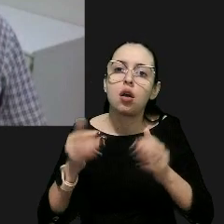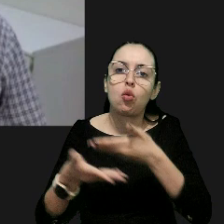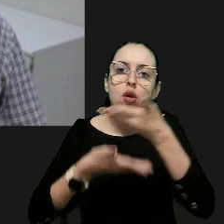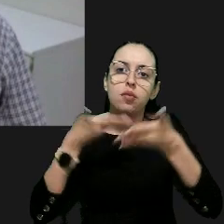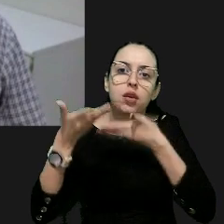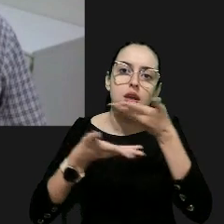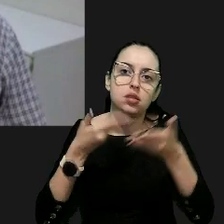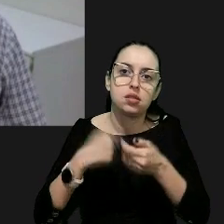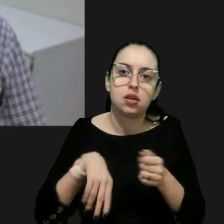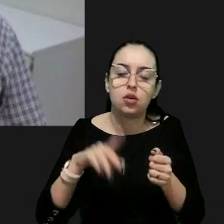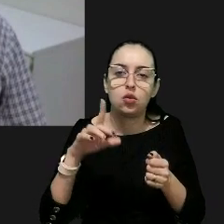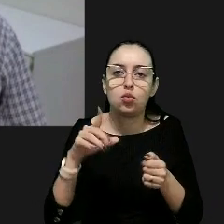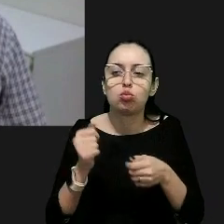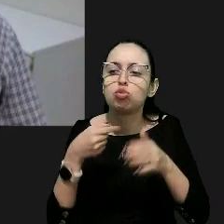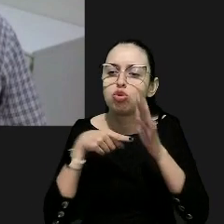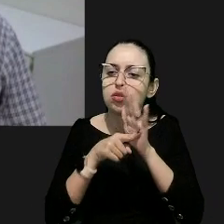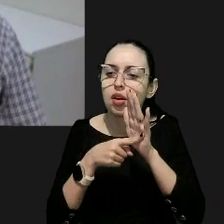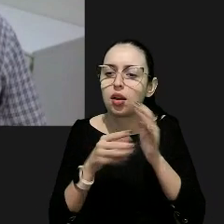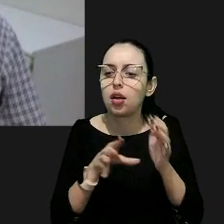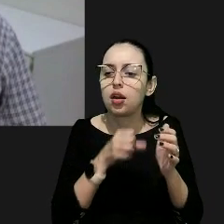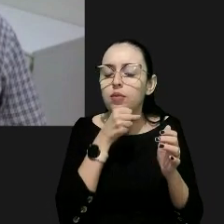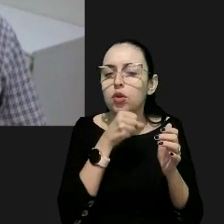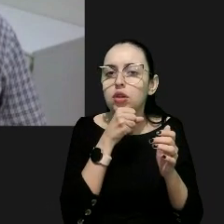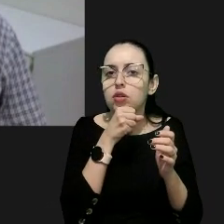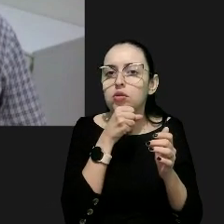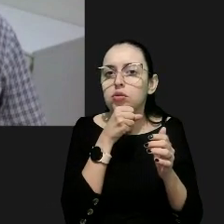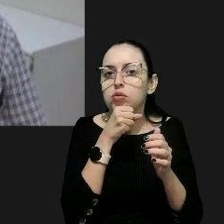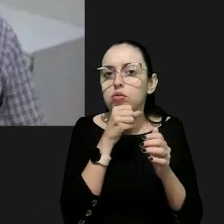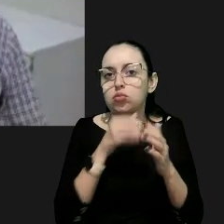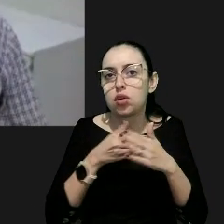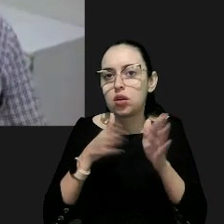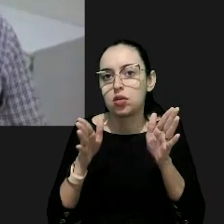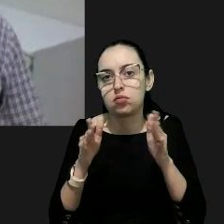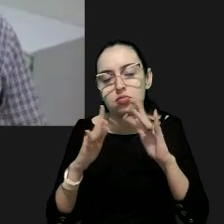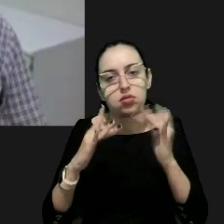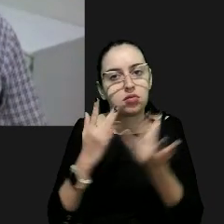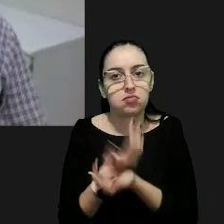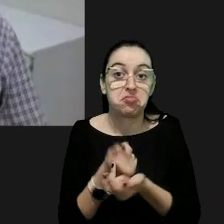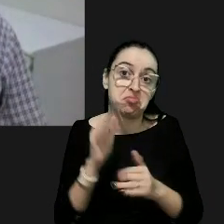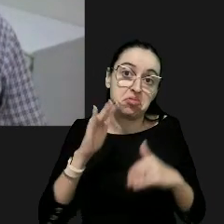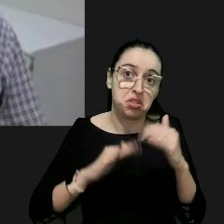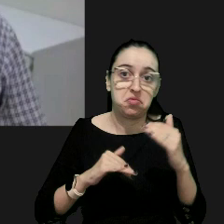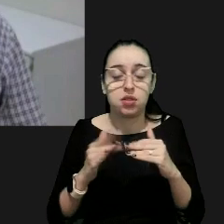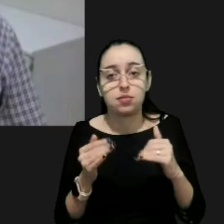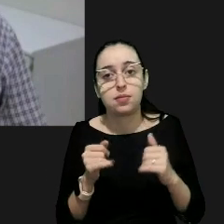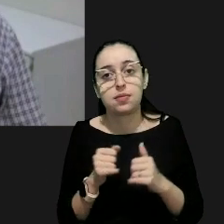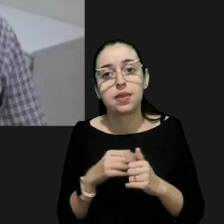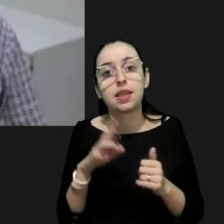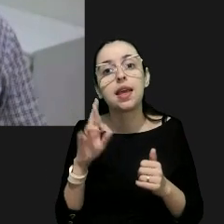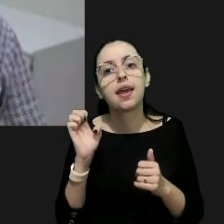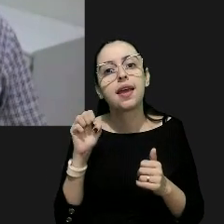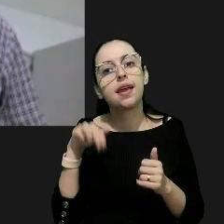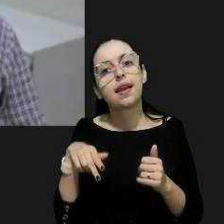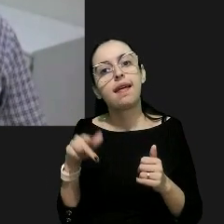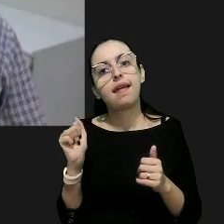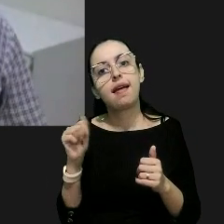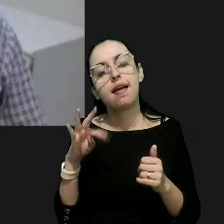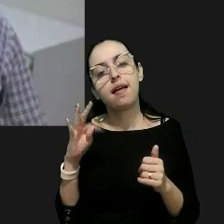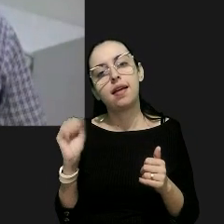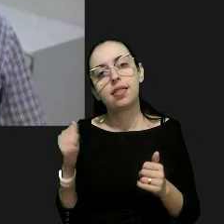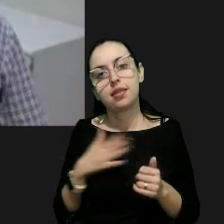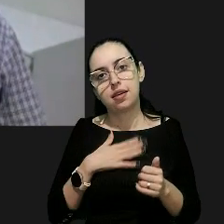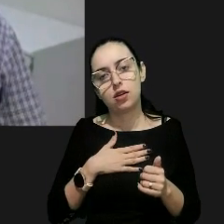porque como é que essa comunicação vai chegar para o idoso em relação aos direitos dele? Não vai ser, talvez, pelas redes sociais, né?